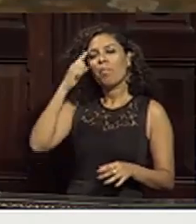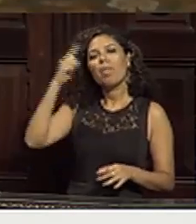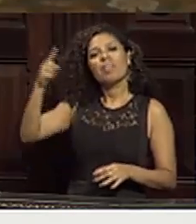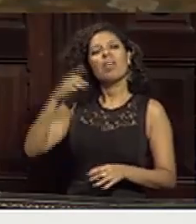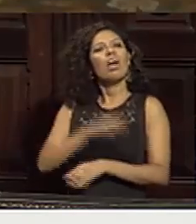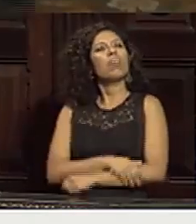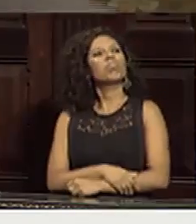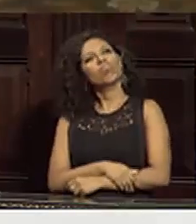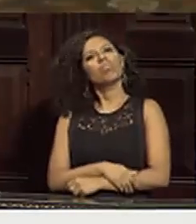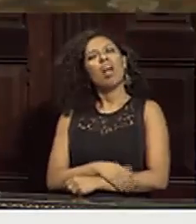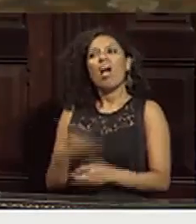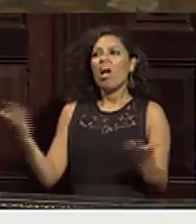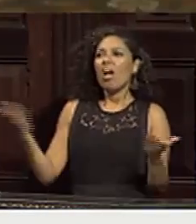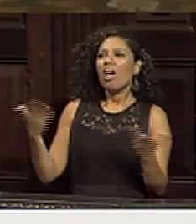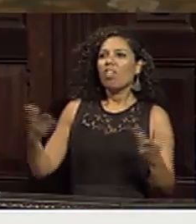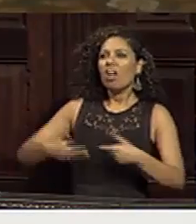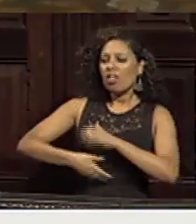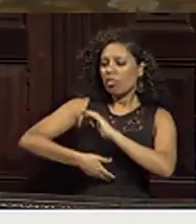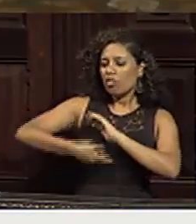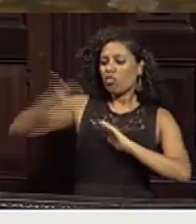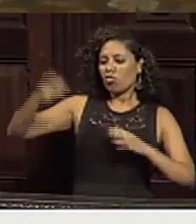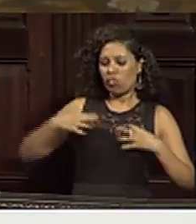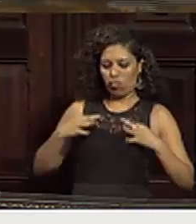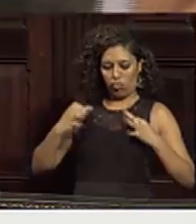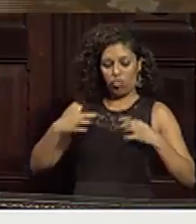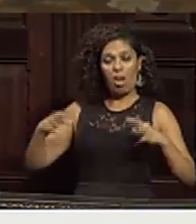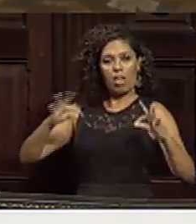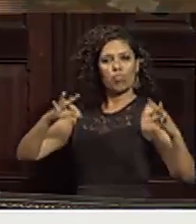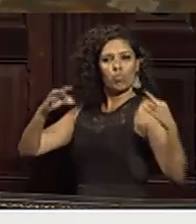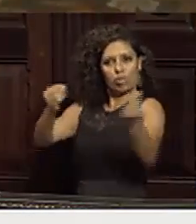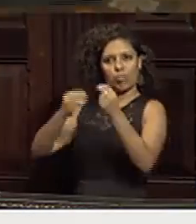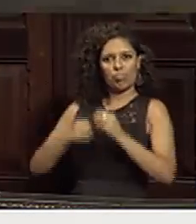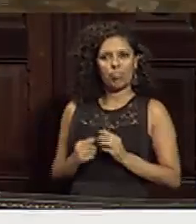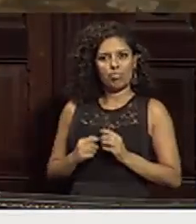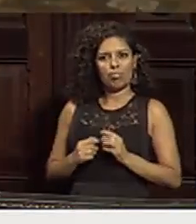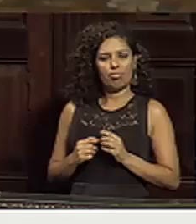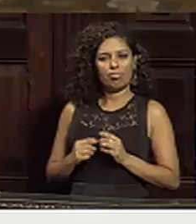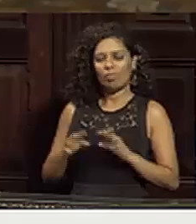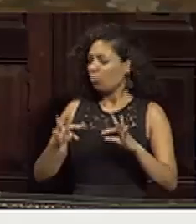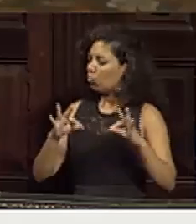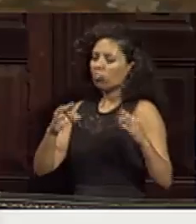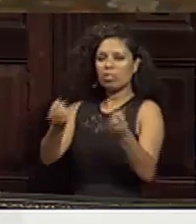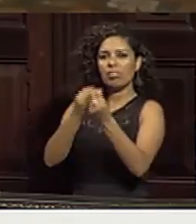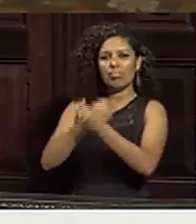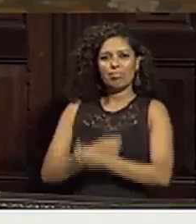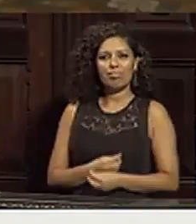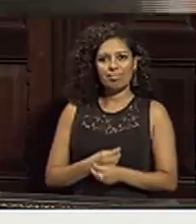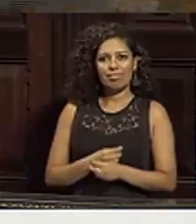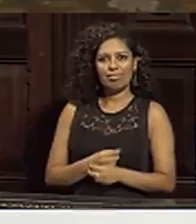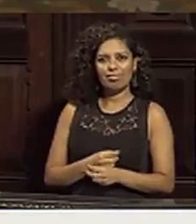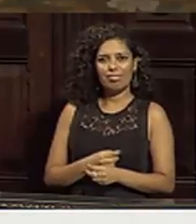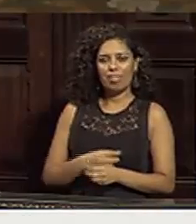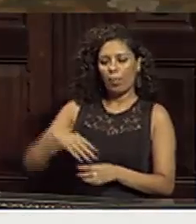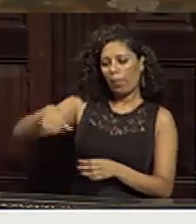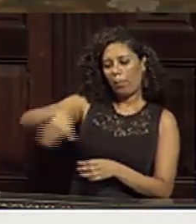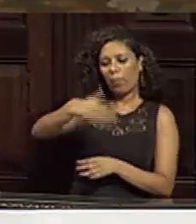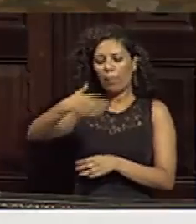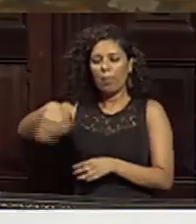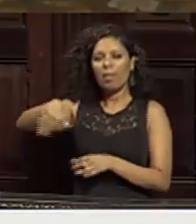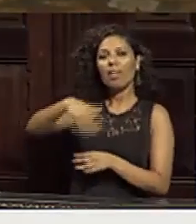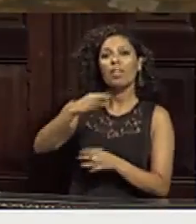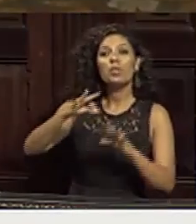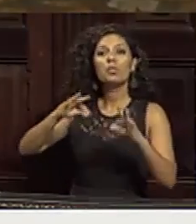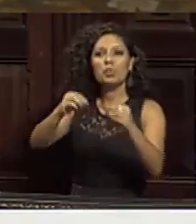ser que daqui a 50 anos, ficar nu, sacudindo os badalos, em qualquer praia do mundo ou do